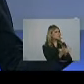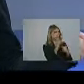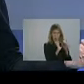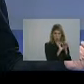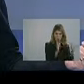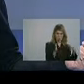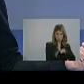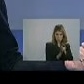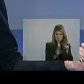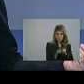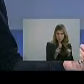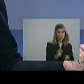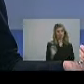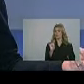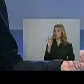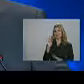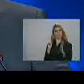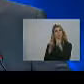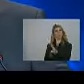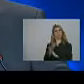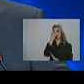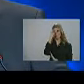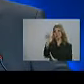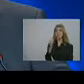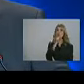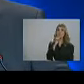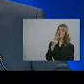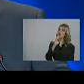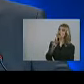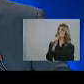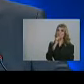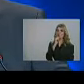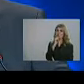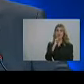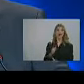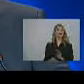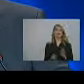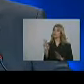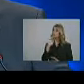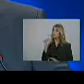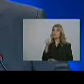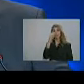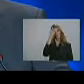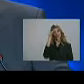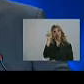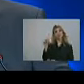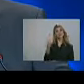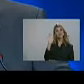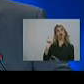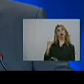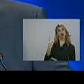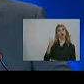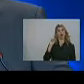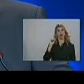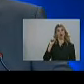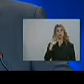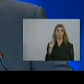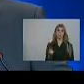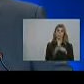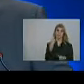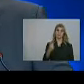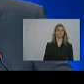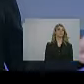ser perguntado, né? Não, o senhor só pode perguntar para quem ainda não respondeu. Então, para quem não respondeu, então. Menos o Carlos Osório, que foi o primeiro a fazer.